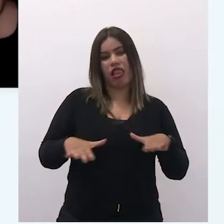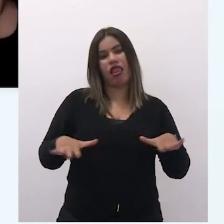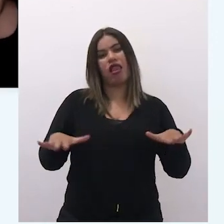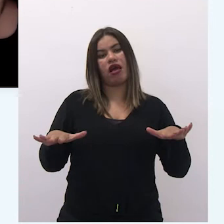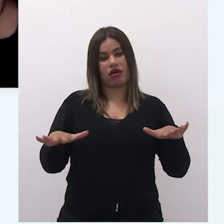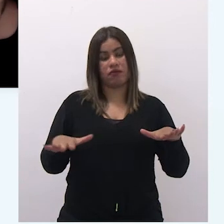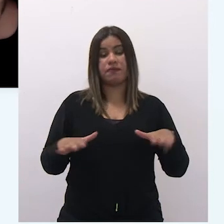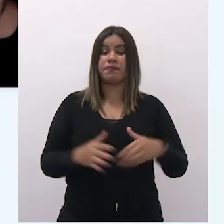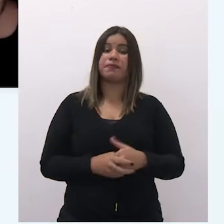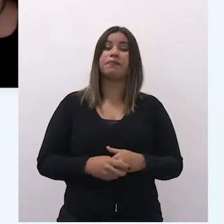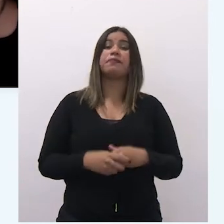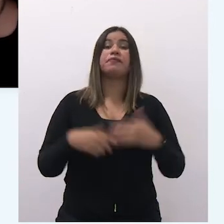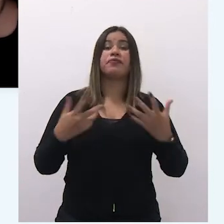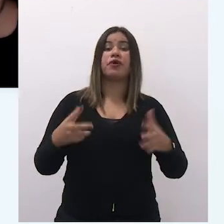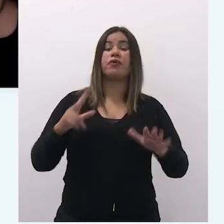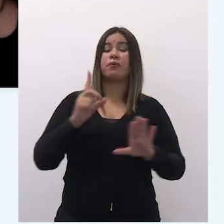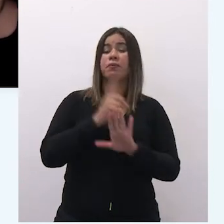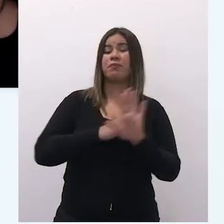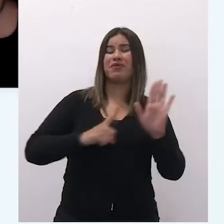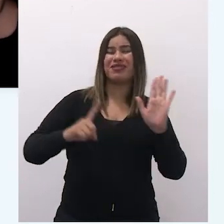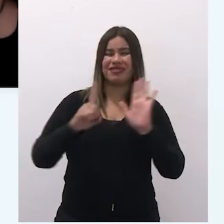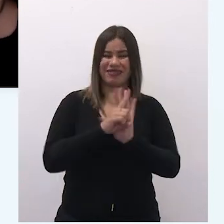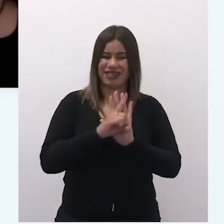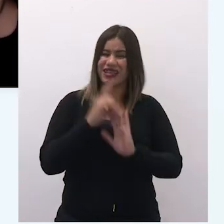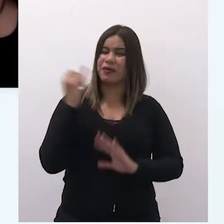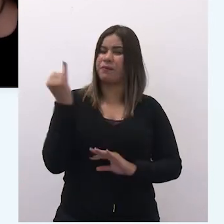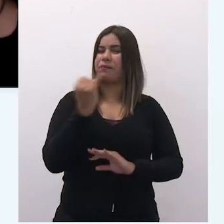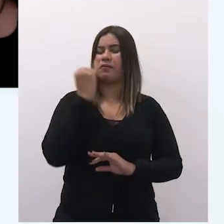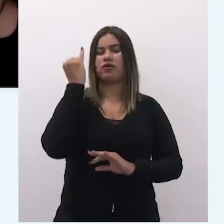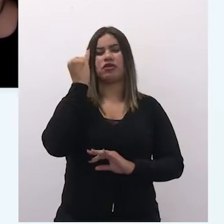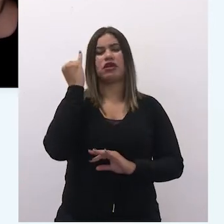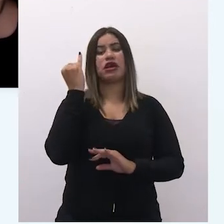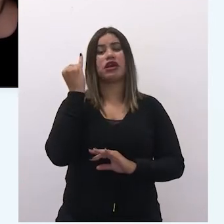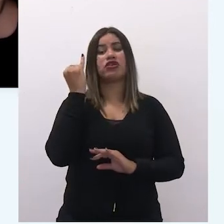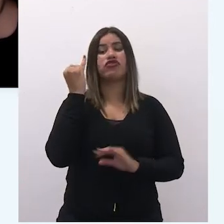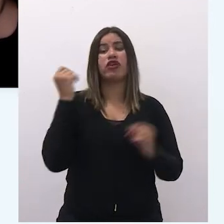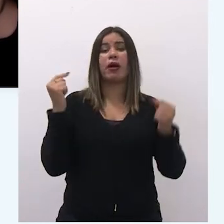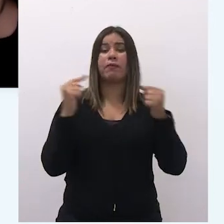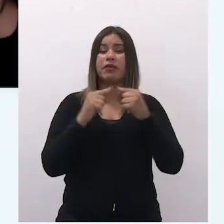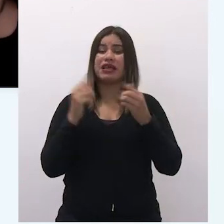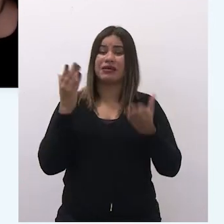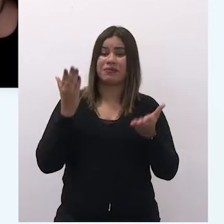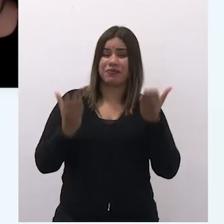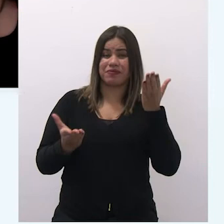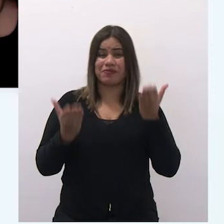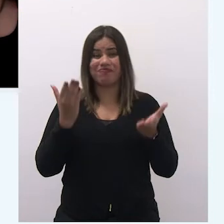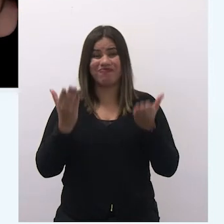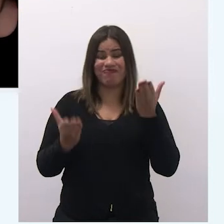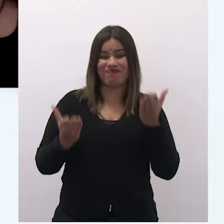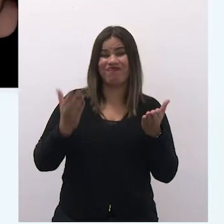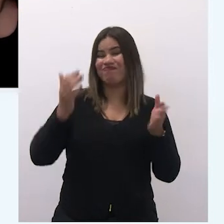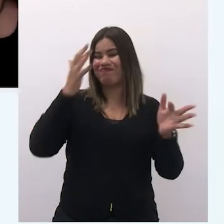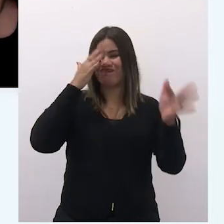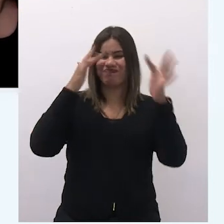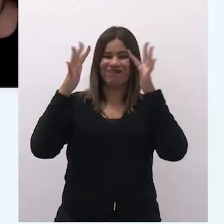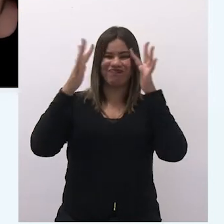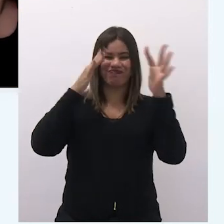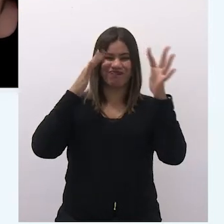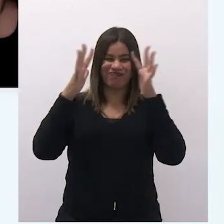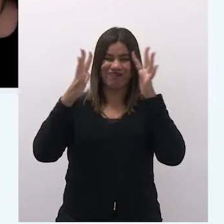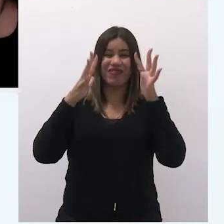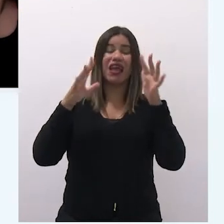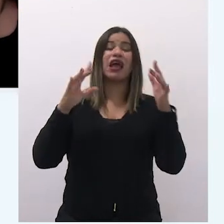o protagonismo, ele é essencial na medida em que ele precisa ser pensado